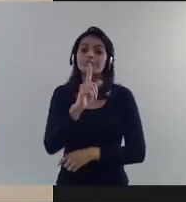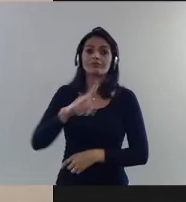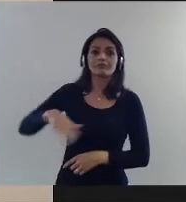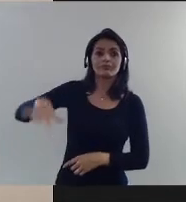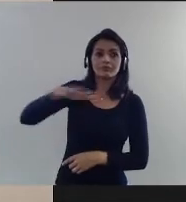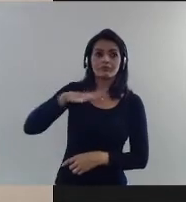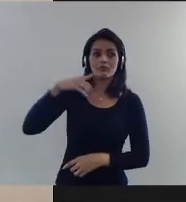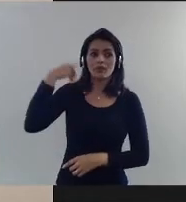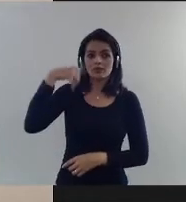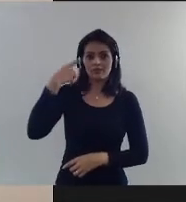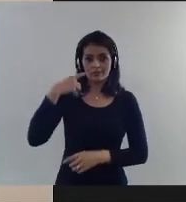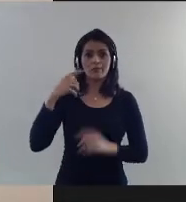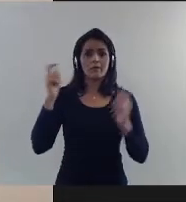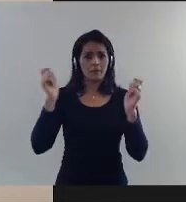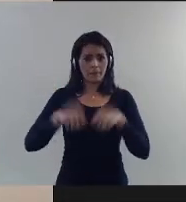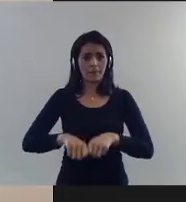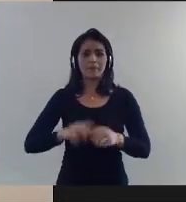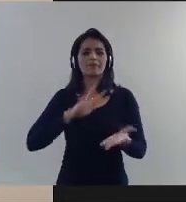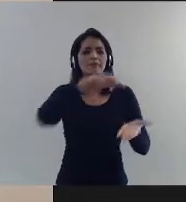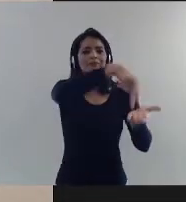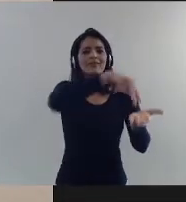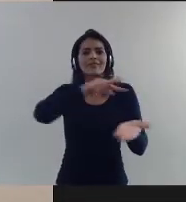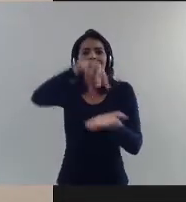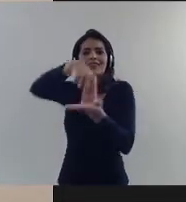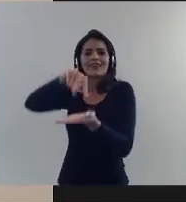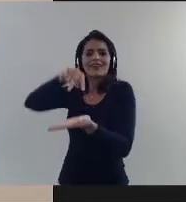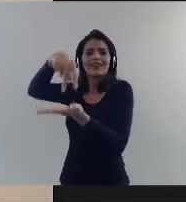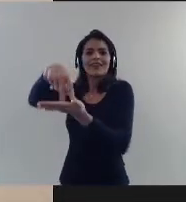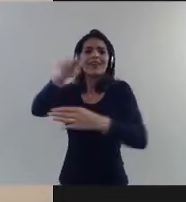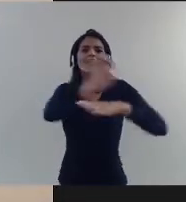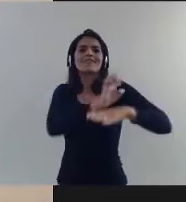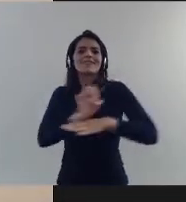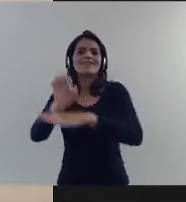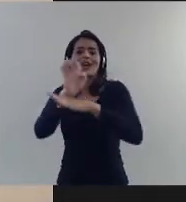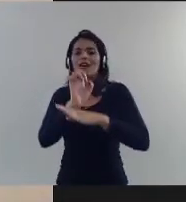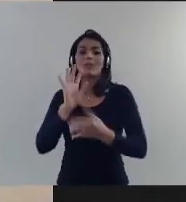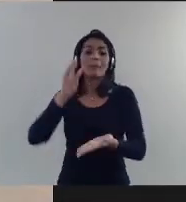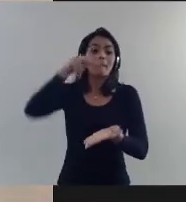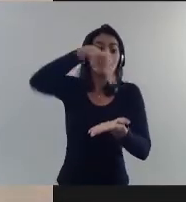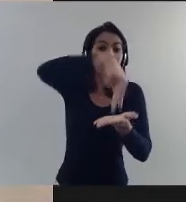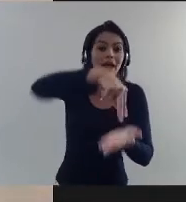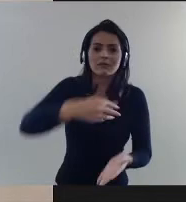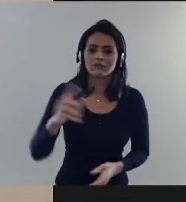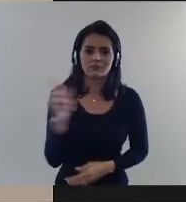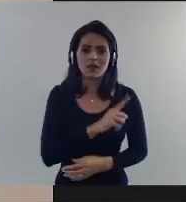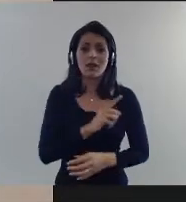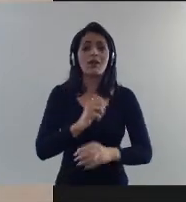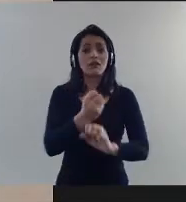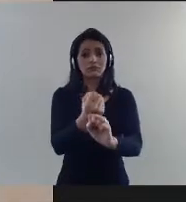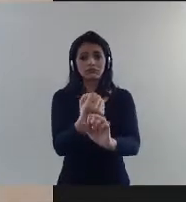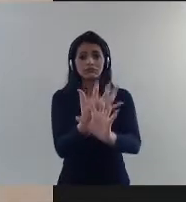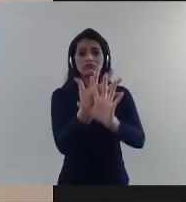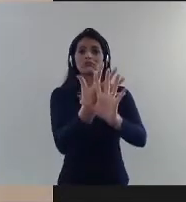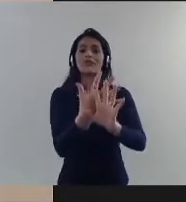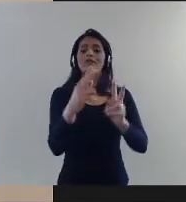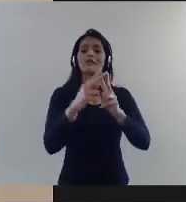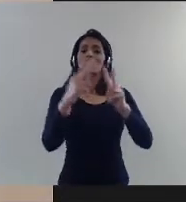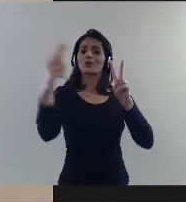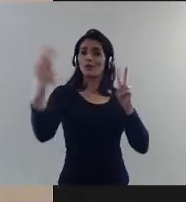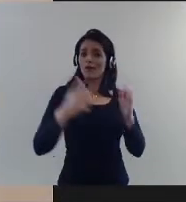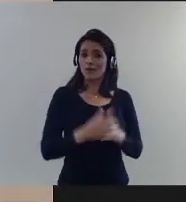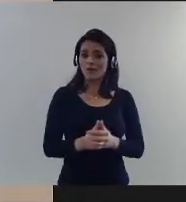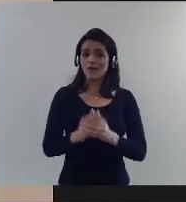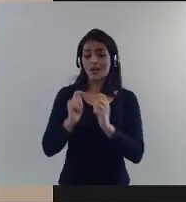essa possibilidade de você estar em vários estados, de você diminuir o custo dos escritórios e dos advogados e